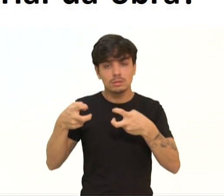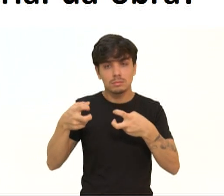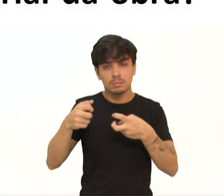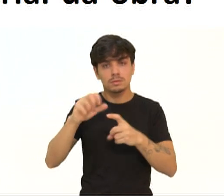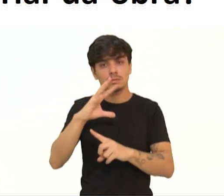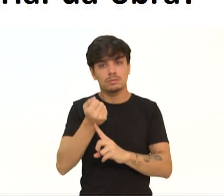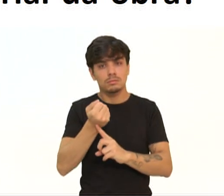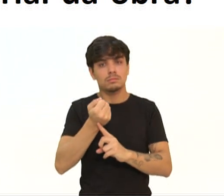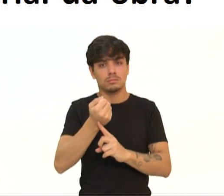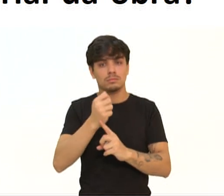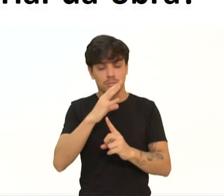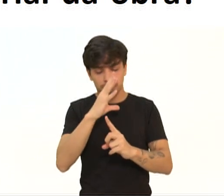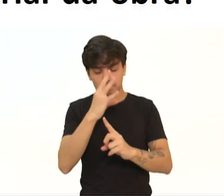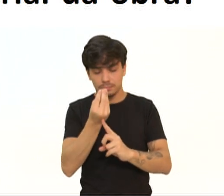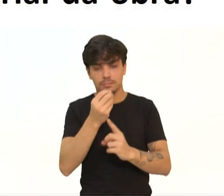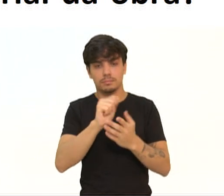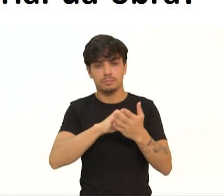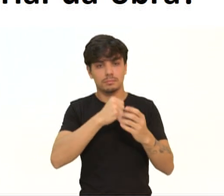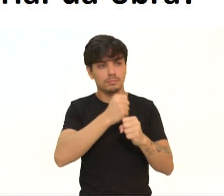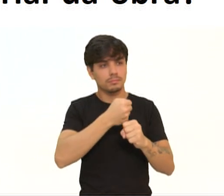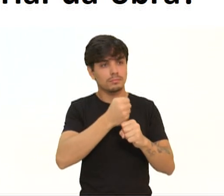movimento, vocês percebem que